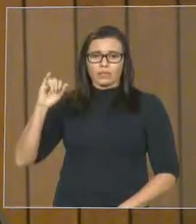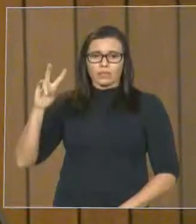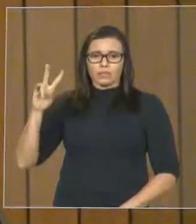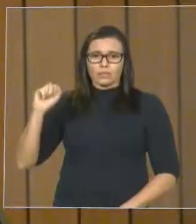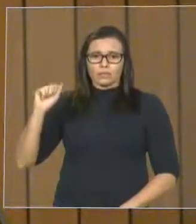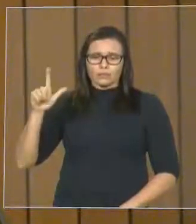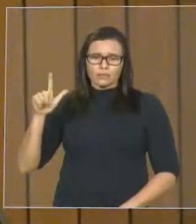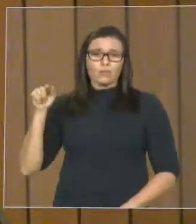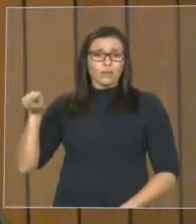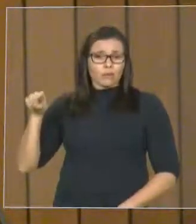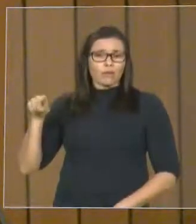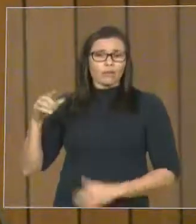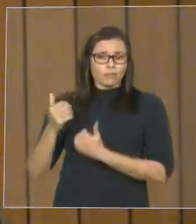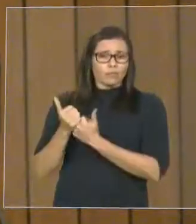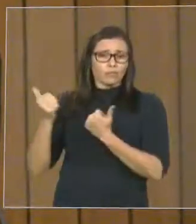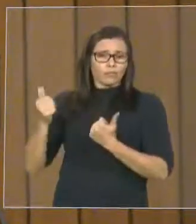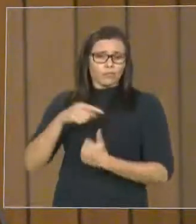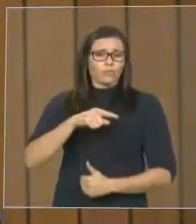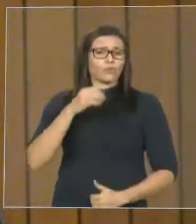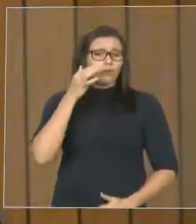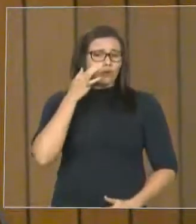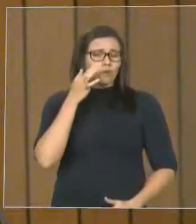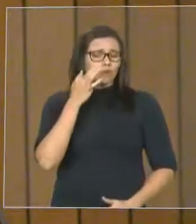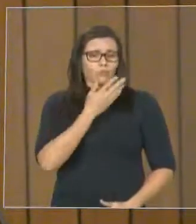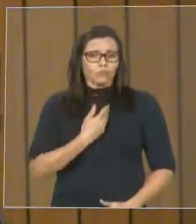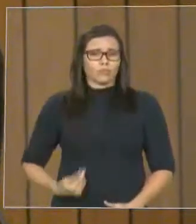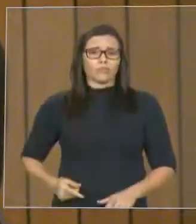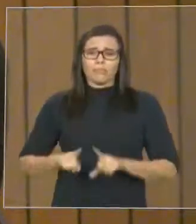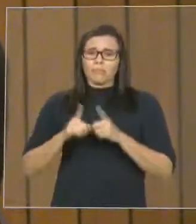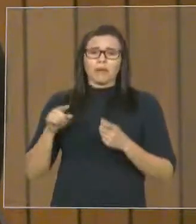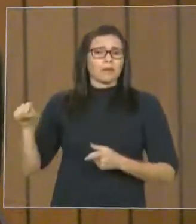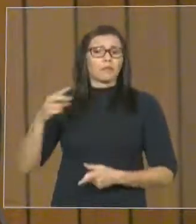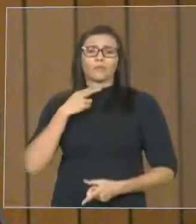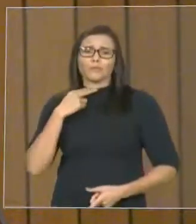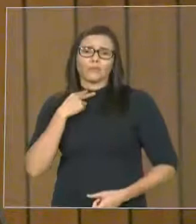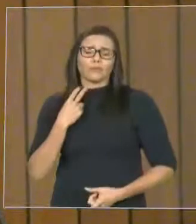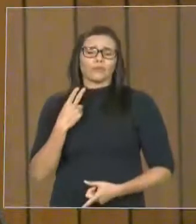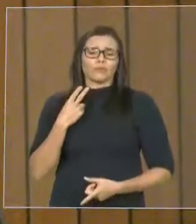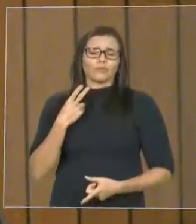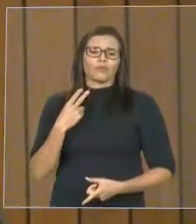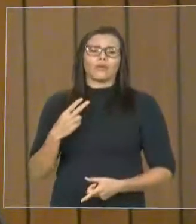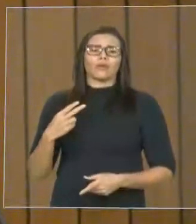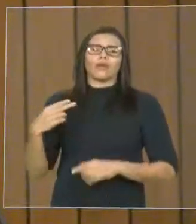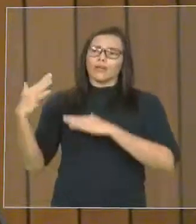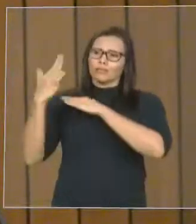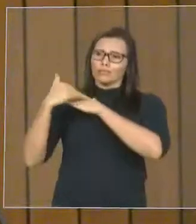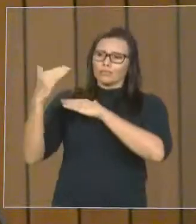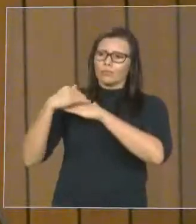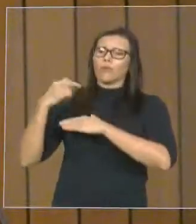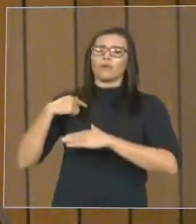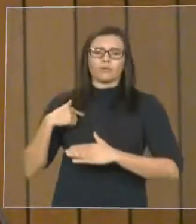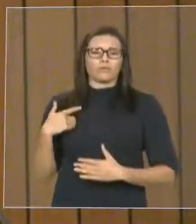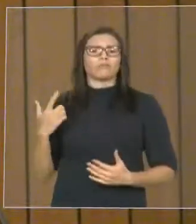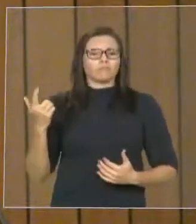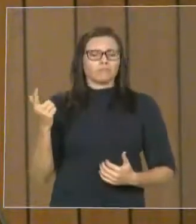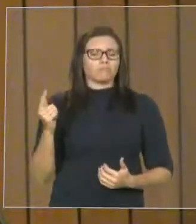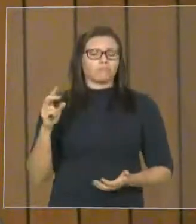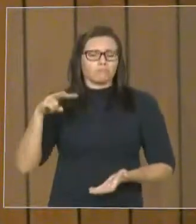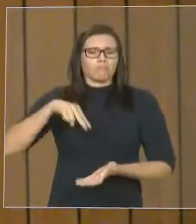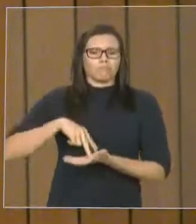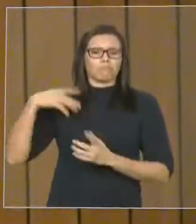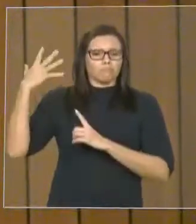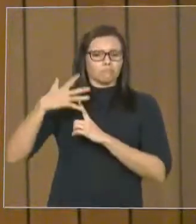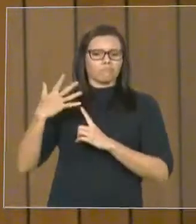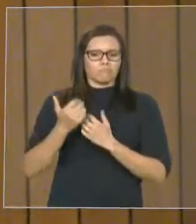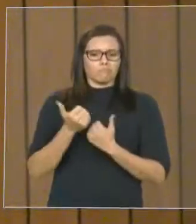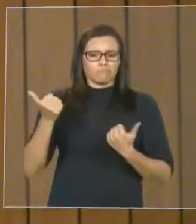pôde estar presente. Espero que a gente estejamos todos na próxima quarta-feira, não é isso, presidente? Na grande festa do tribunal, acredito que nessa data estaremos